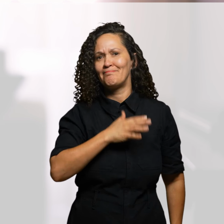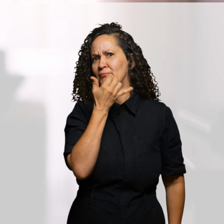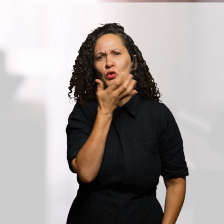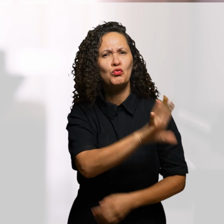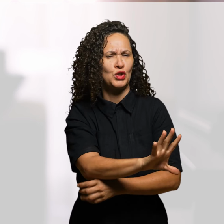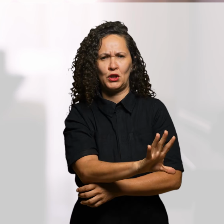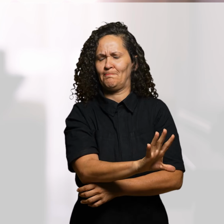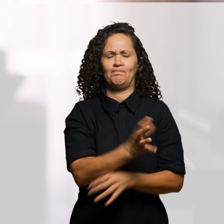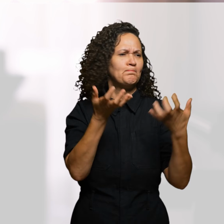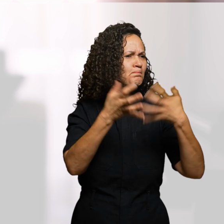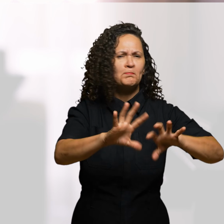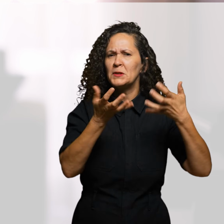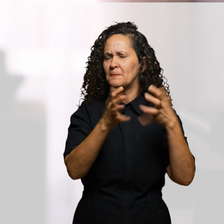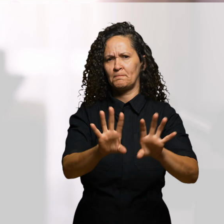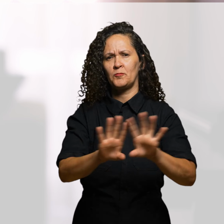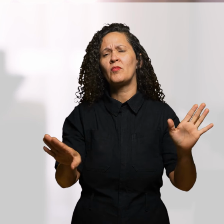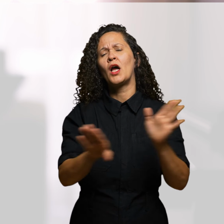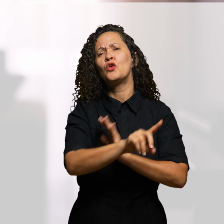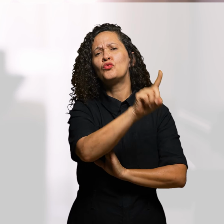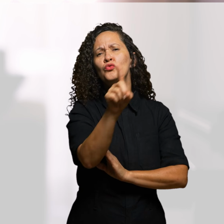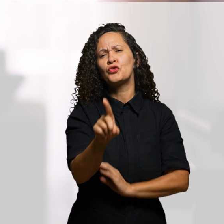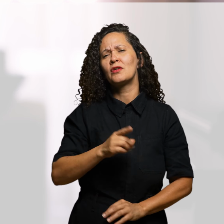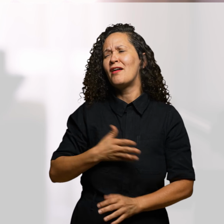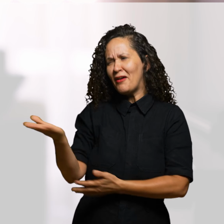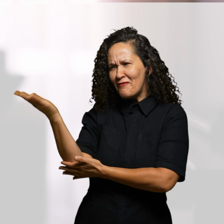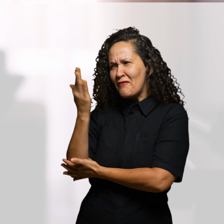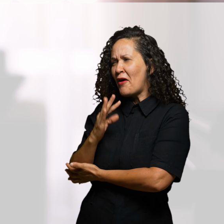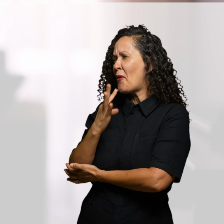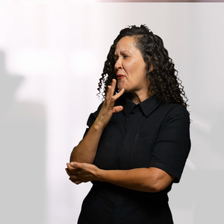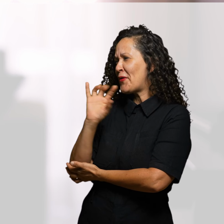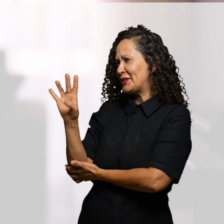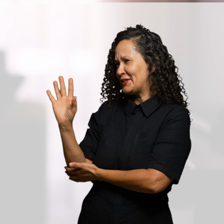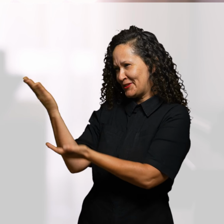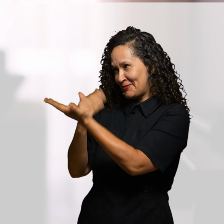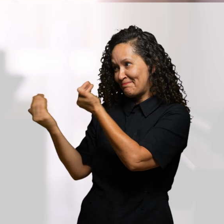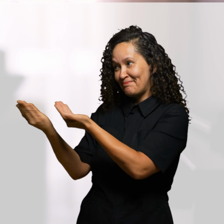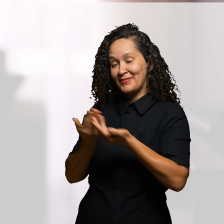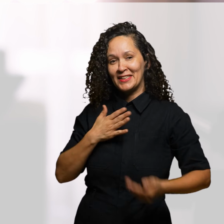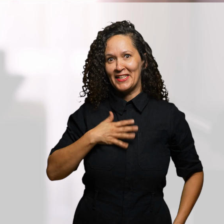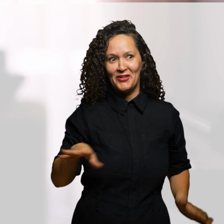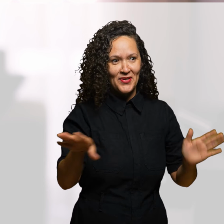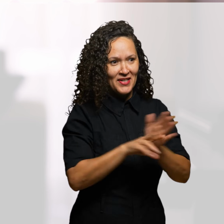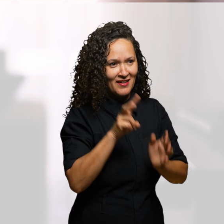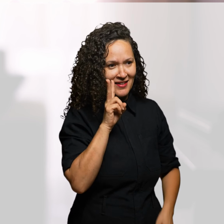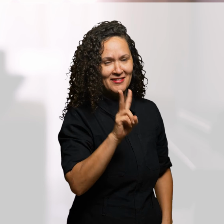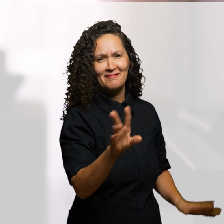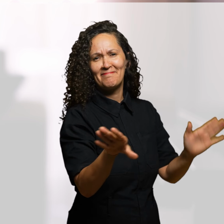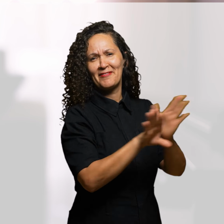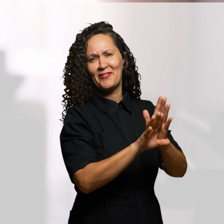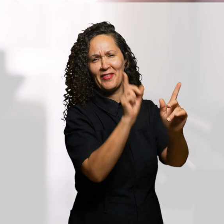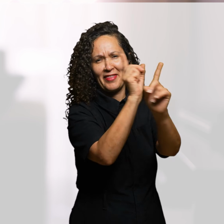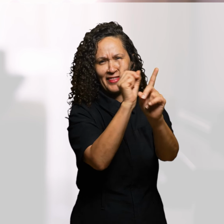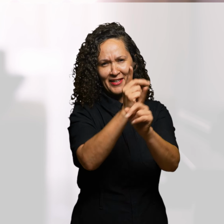E relutava, relutava, relutava. E até um dia que ela falou, não, então vamos lá só conhecer. E chegando lá, eu me deparei com um